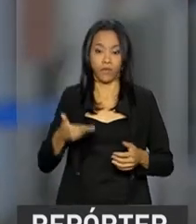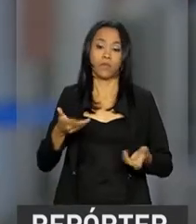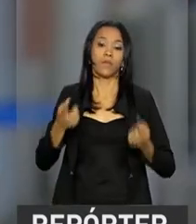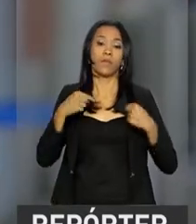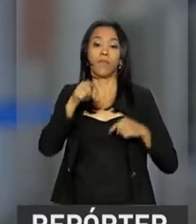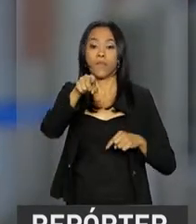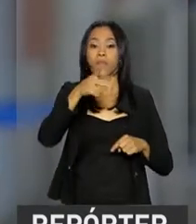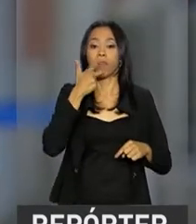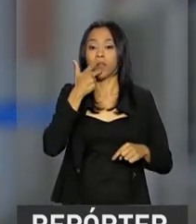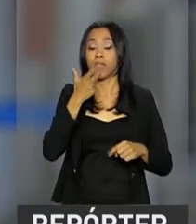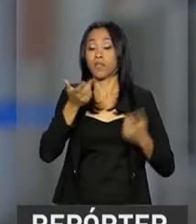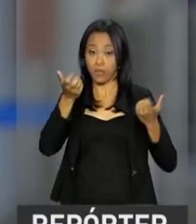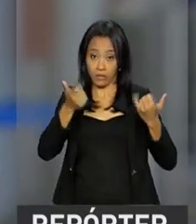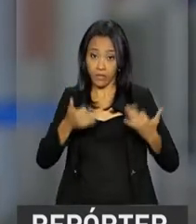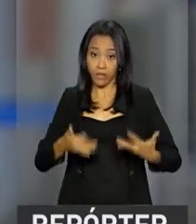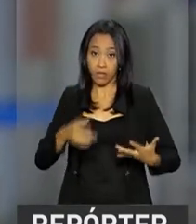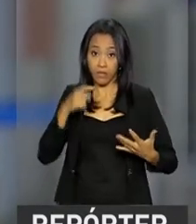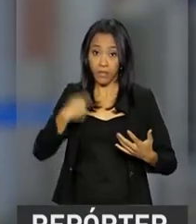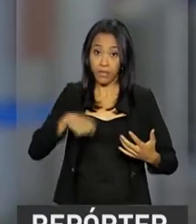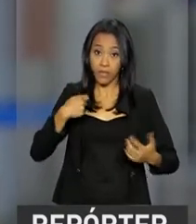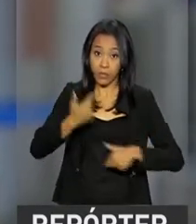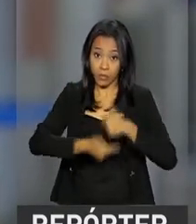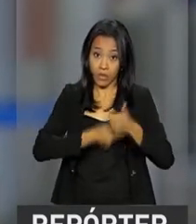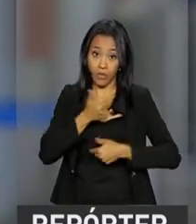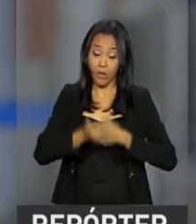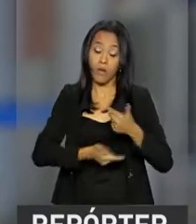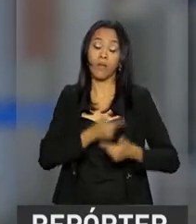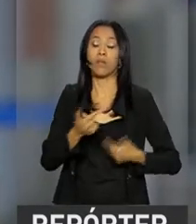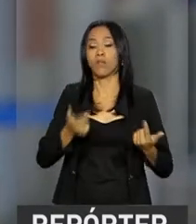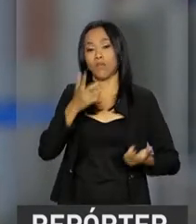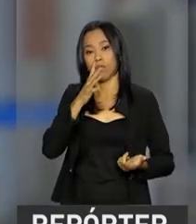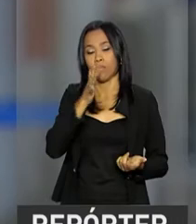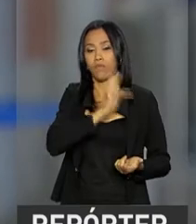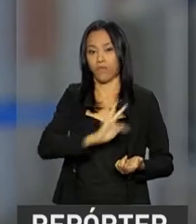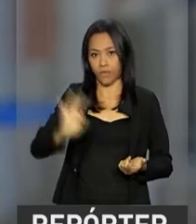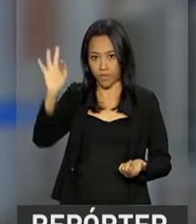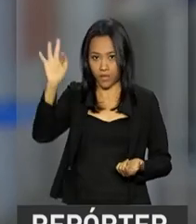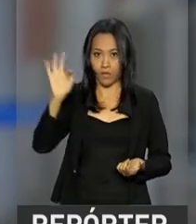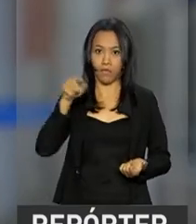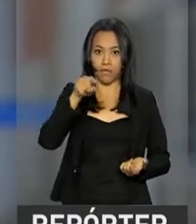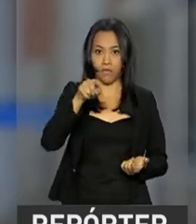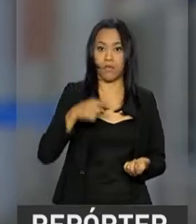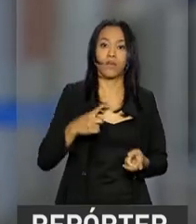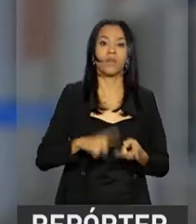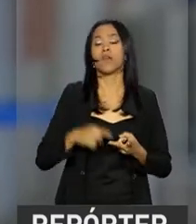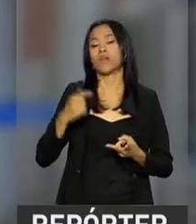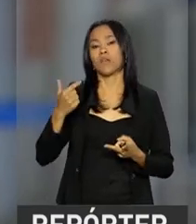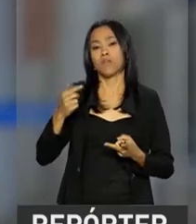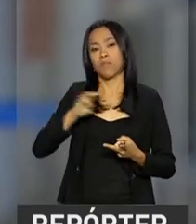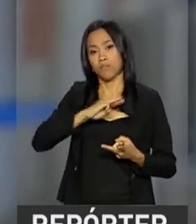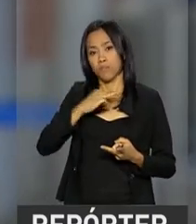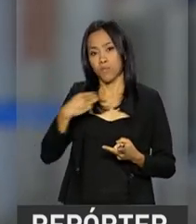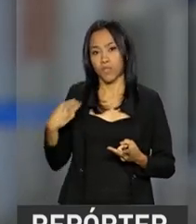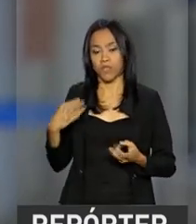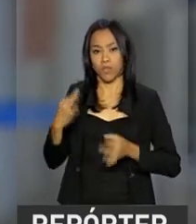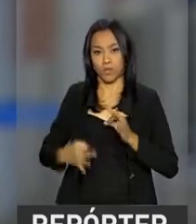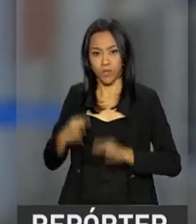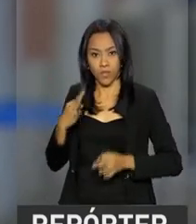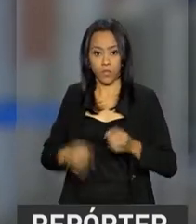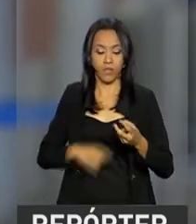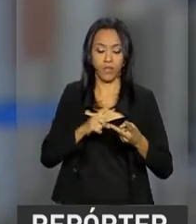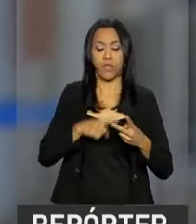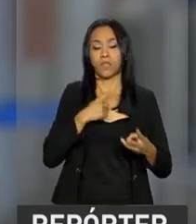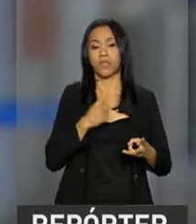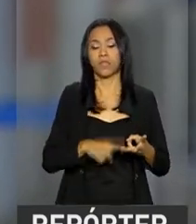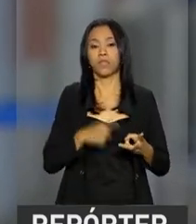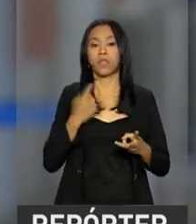federal nós vamos vai o ministro da segurança institucional seja igual ao minuto 4 jardim da justiça o ministro raul julgman